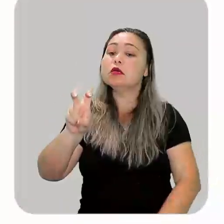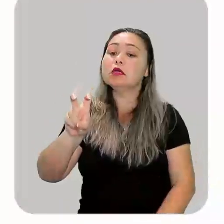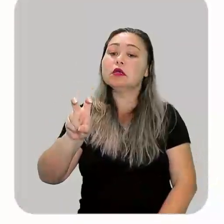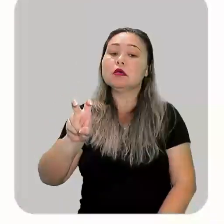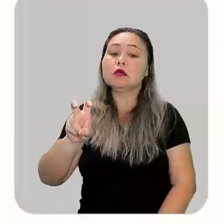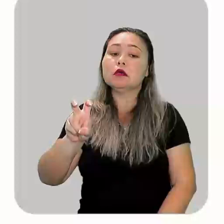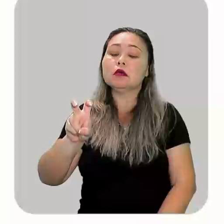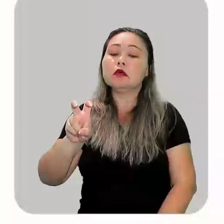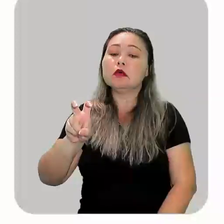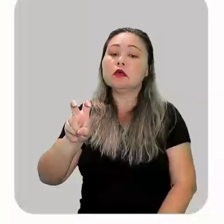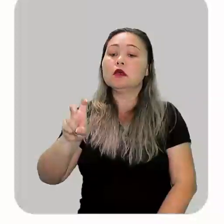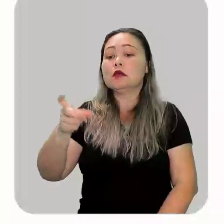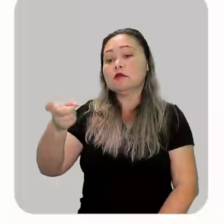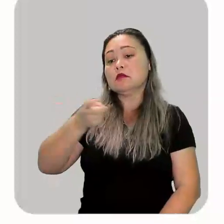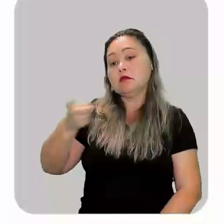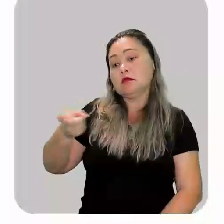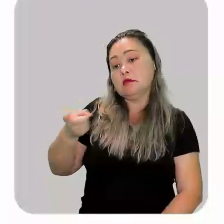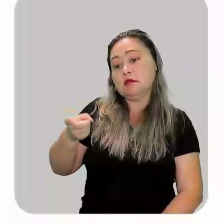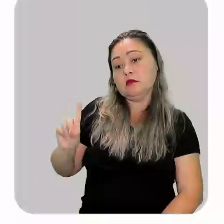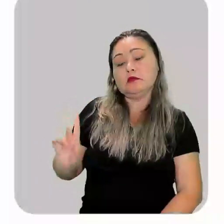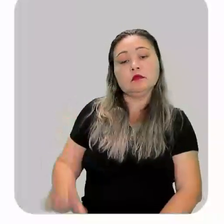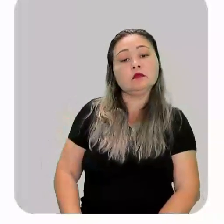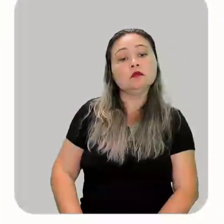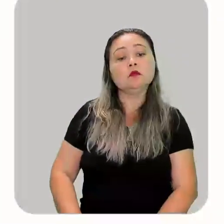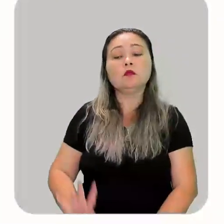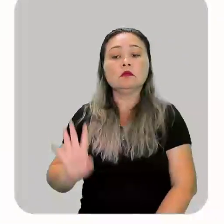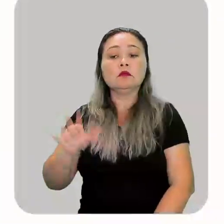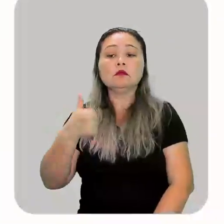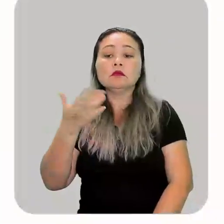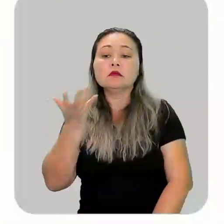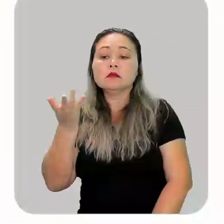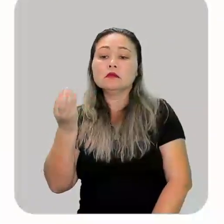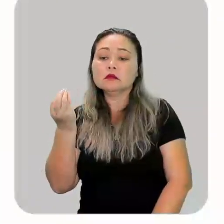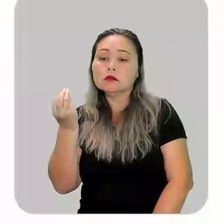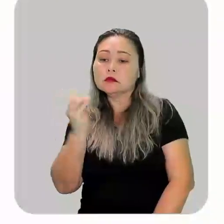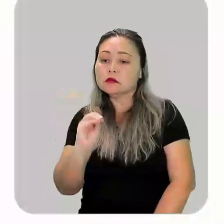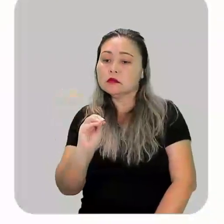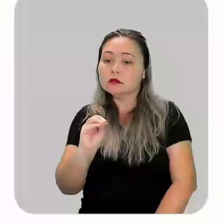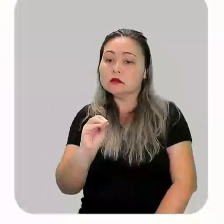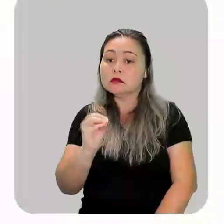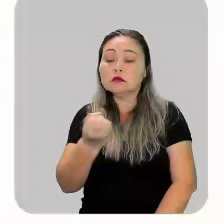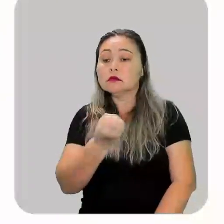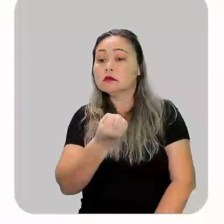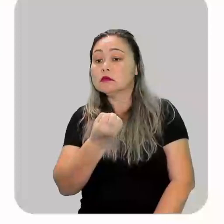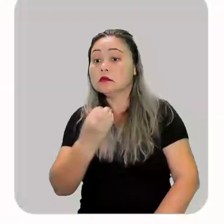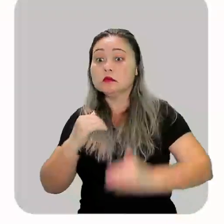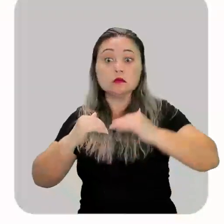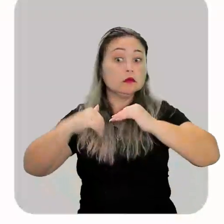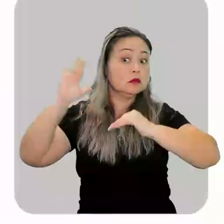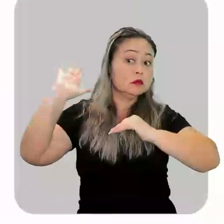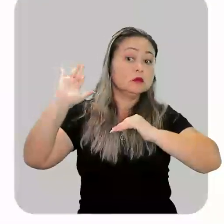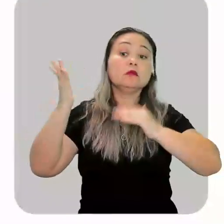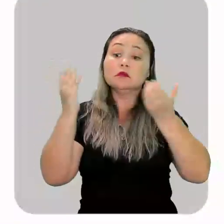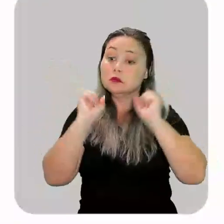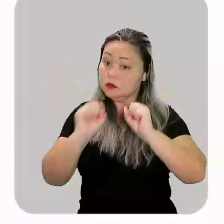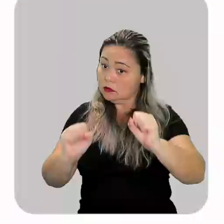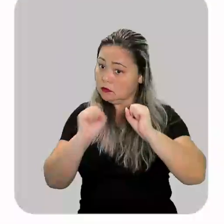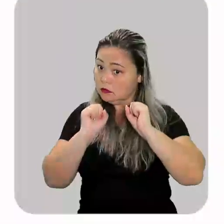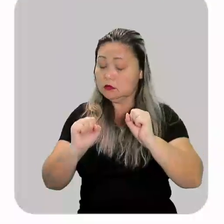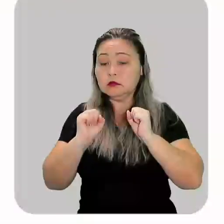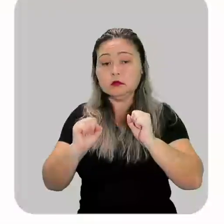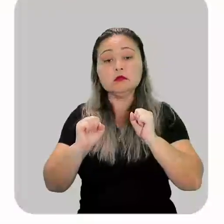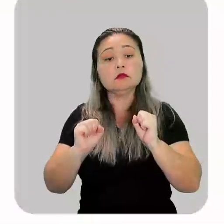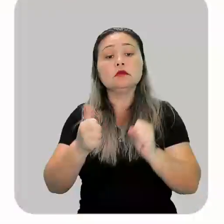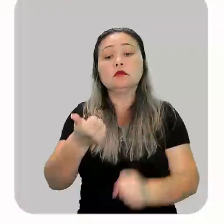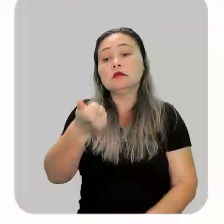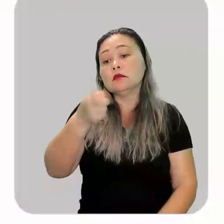O 15 vai ser quanto? X%. X, né? Se a gente quiser colocar também já o tanto que está ultrapassando, né? Também, a diferença, né?